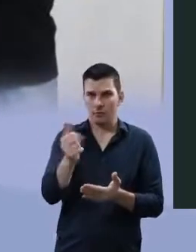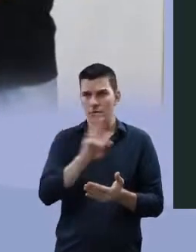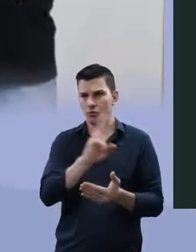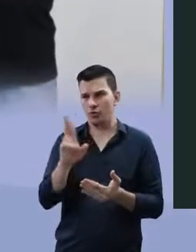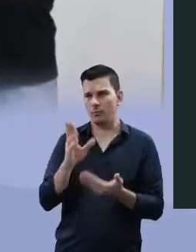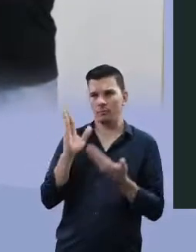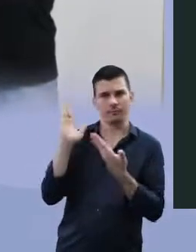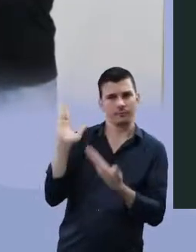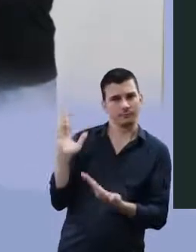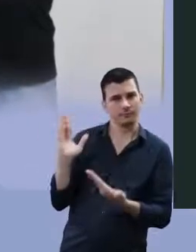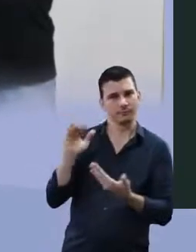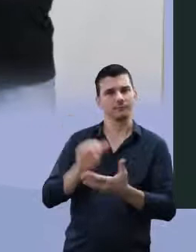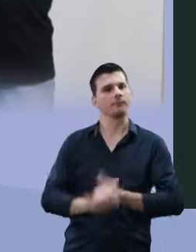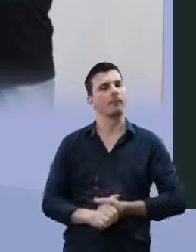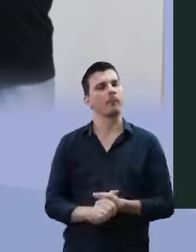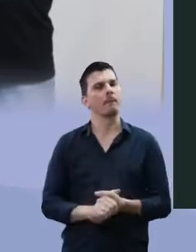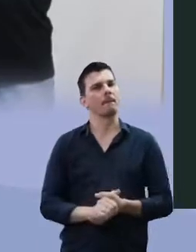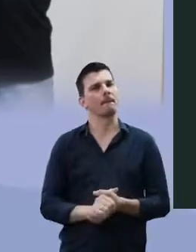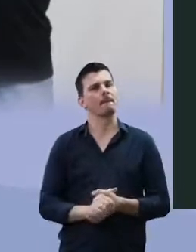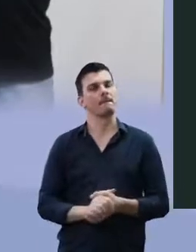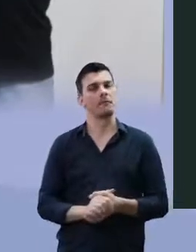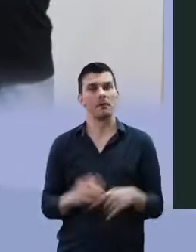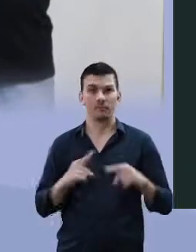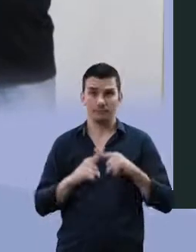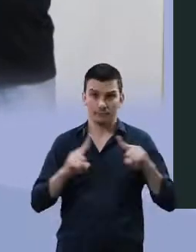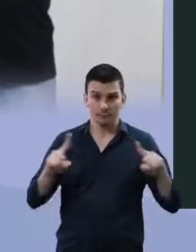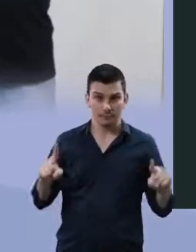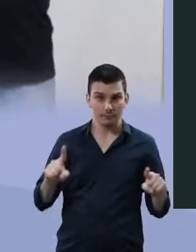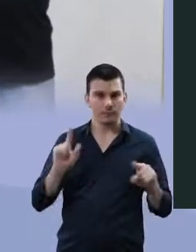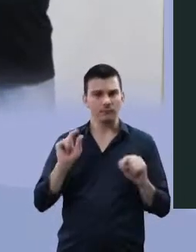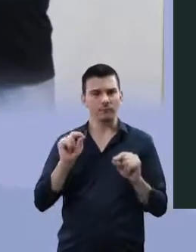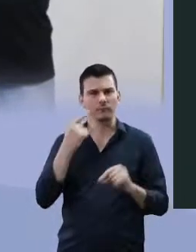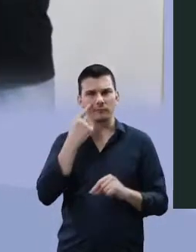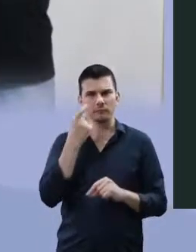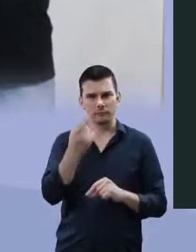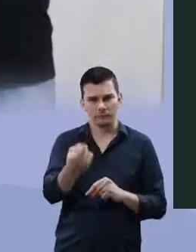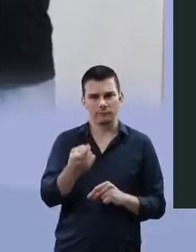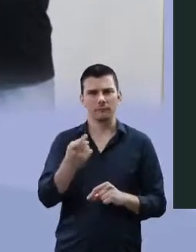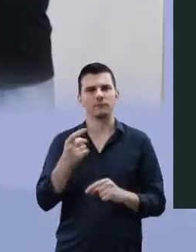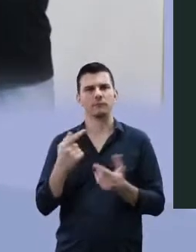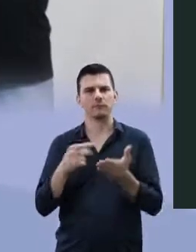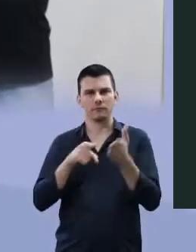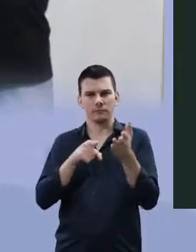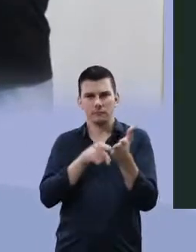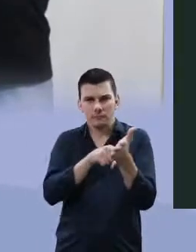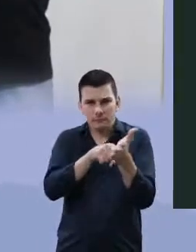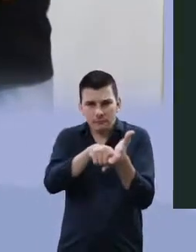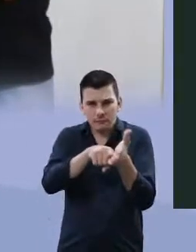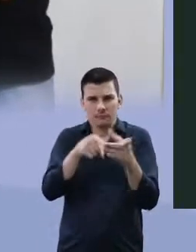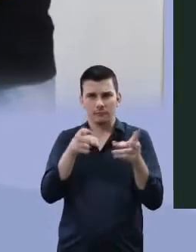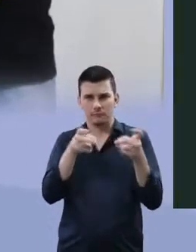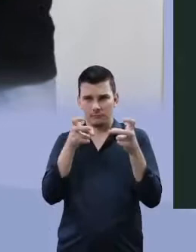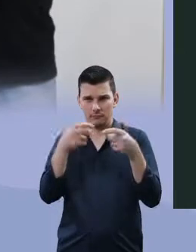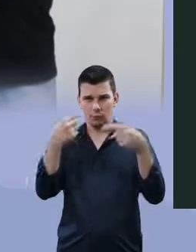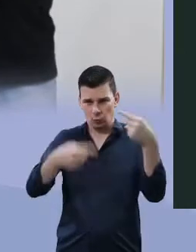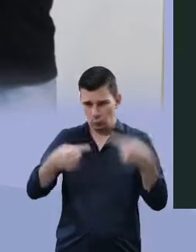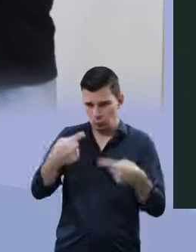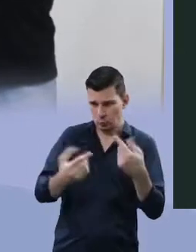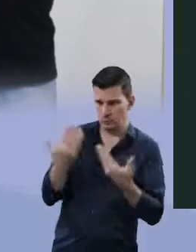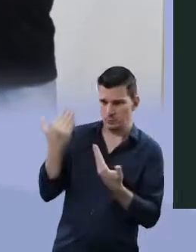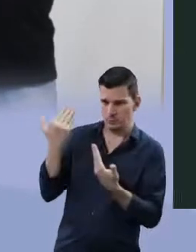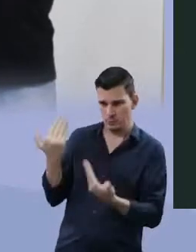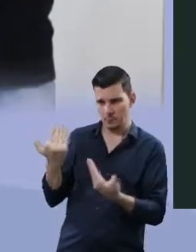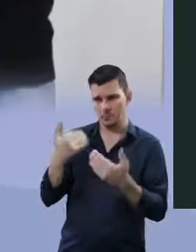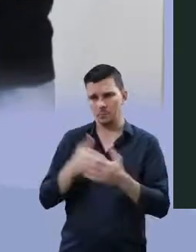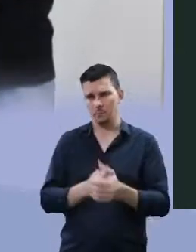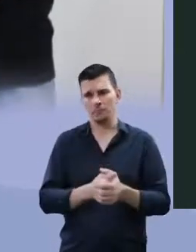Senzala. Muitos brincam que ele fala só da Casa Grande. Mas o que nos interessa na perspectiva do Gilberto Freire,